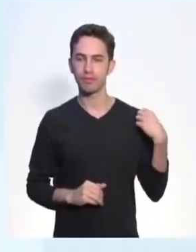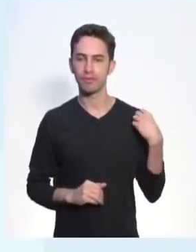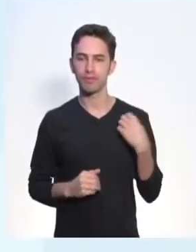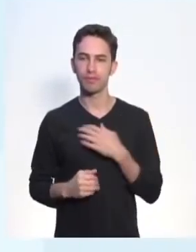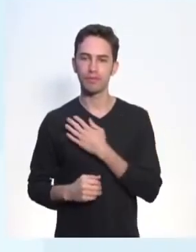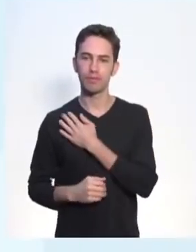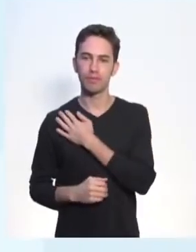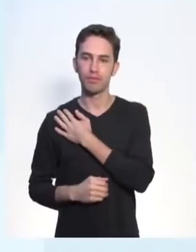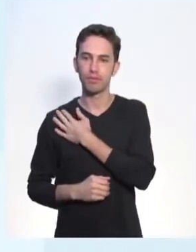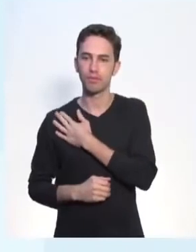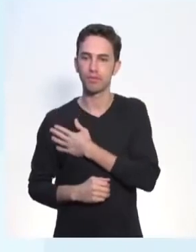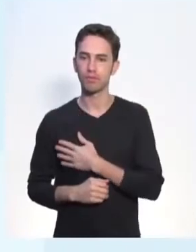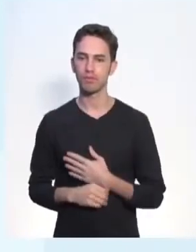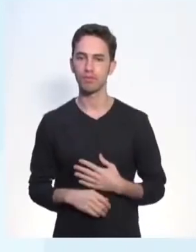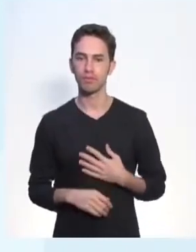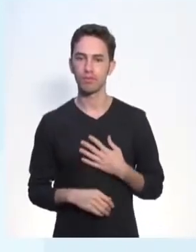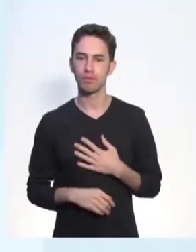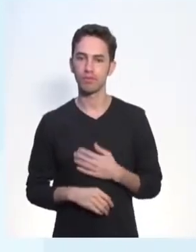ficam